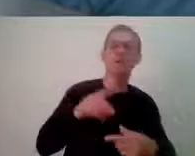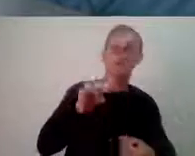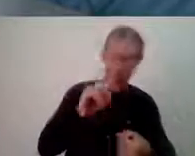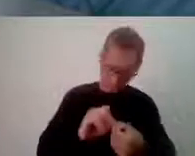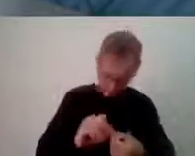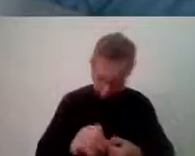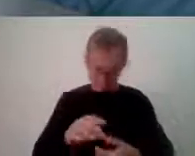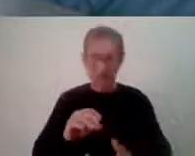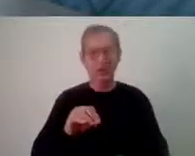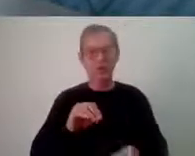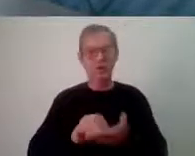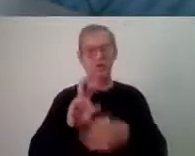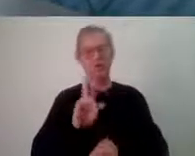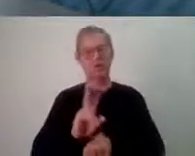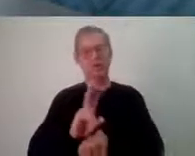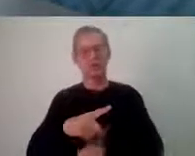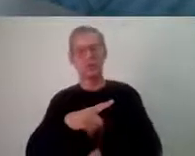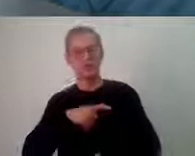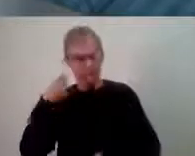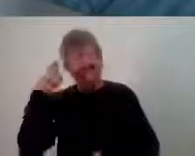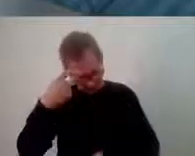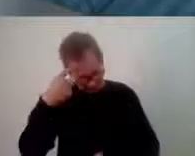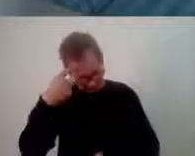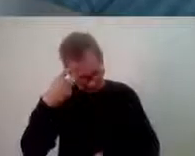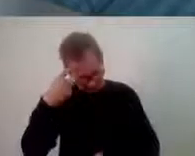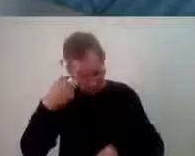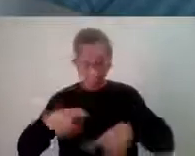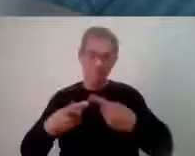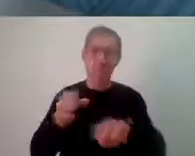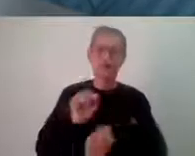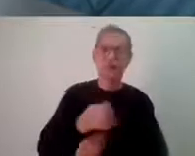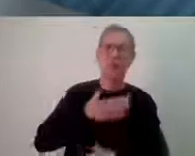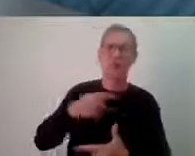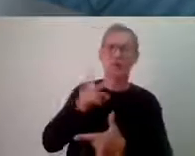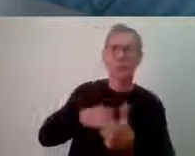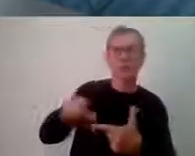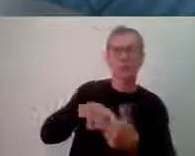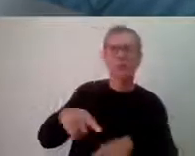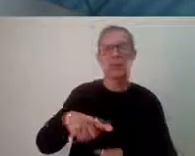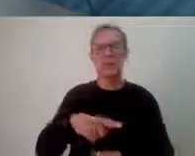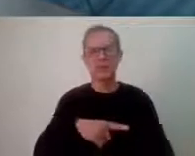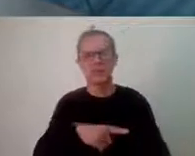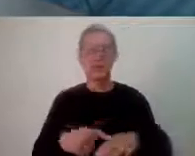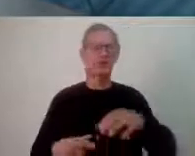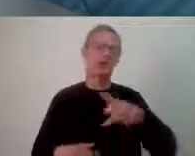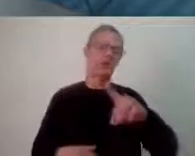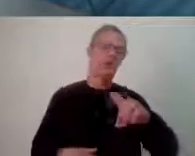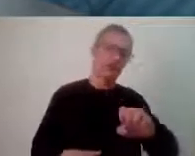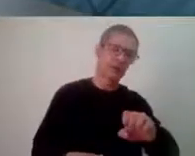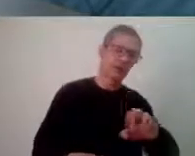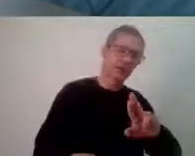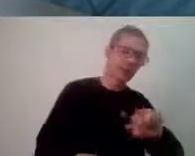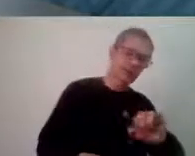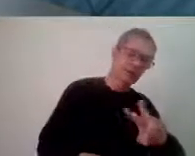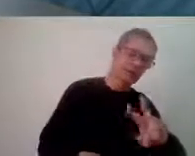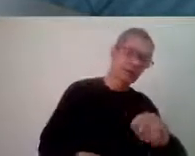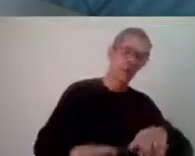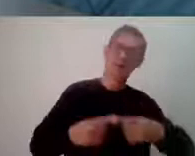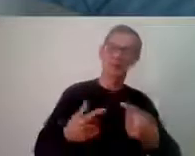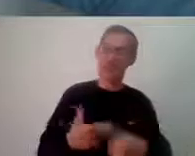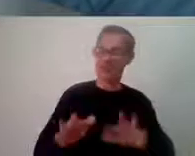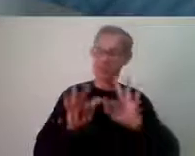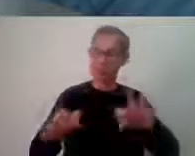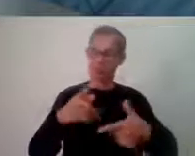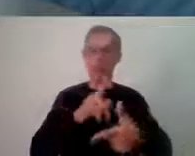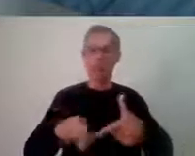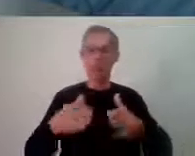isso? Falta de atenção. E aí você tem que pensar, não, mas espera aí, o meu problema, ele me deu a derivada. Ele não me deu a função. E o